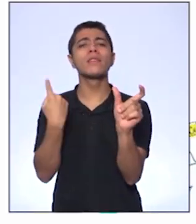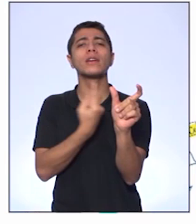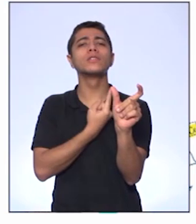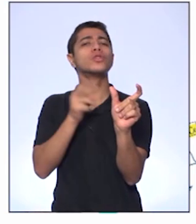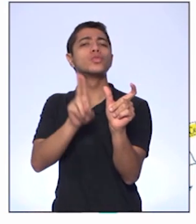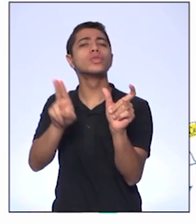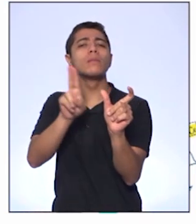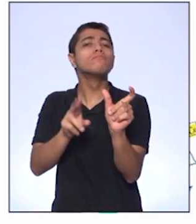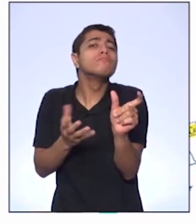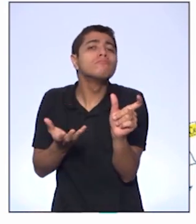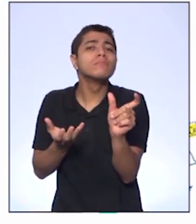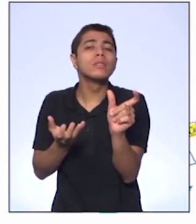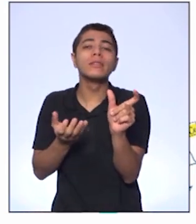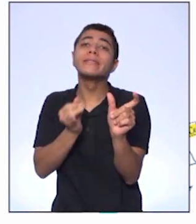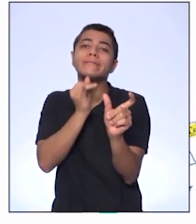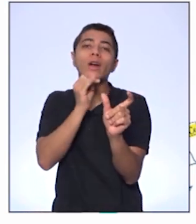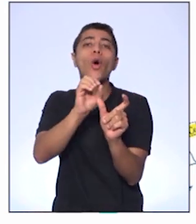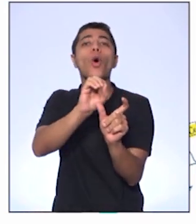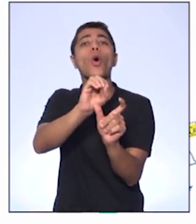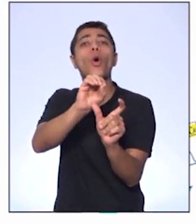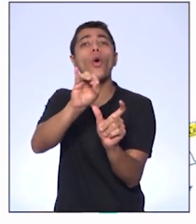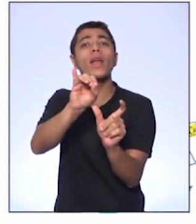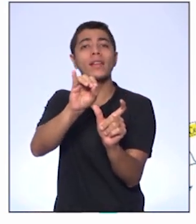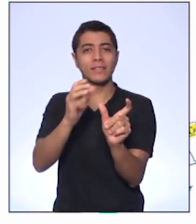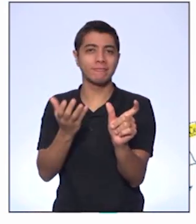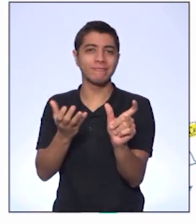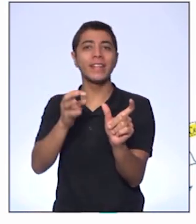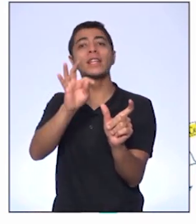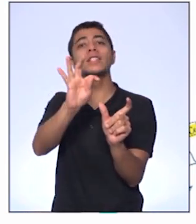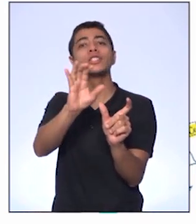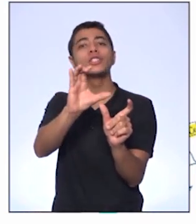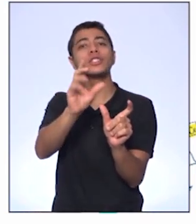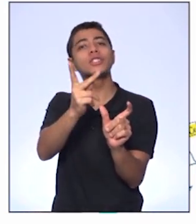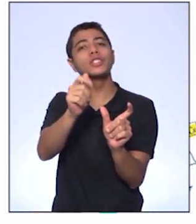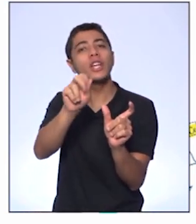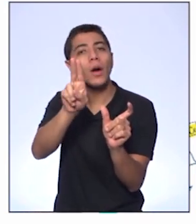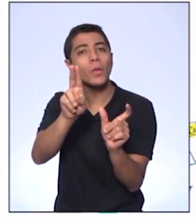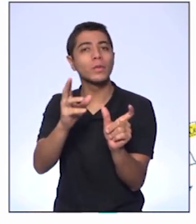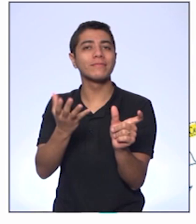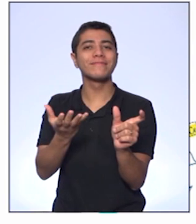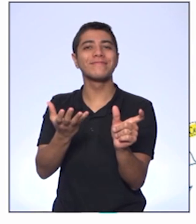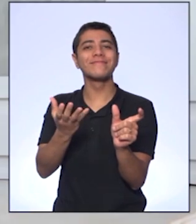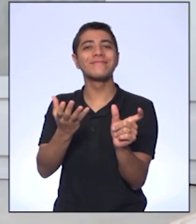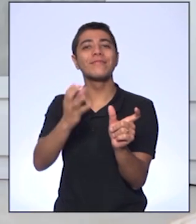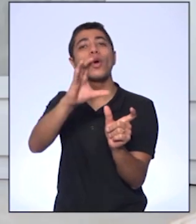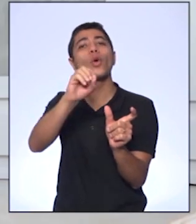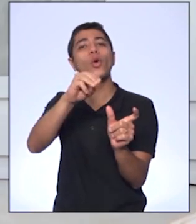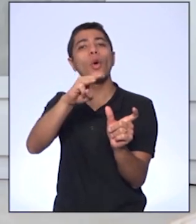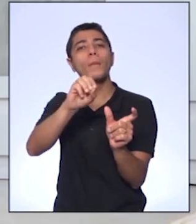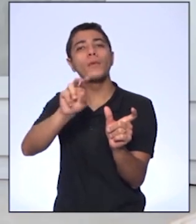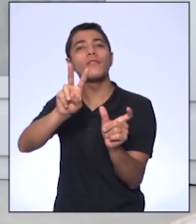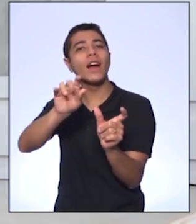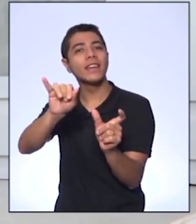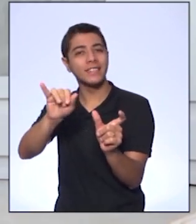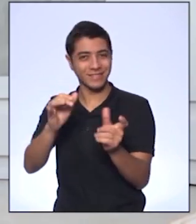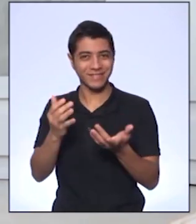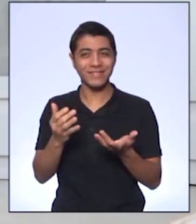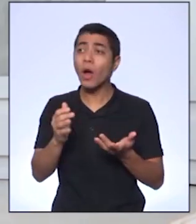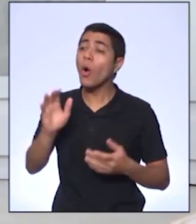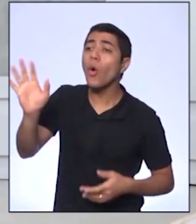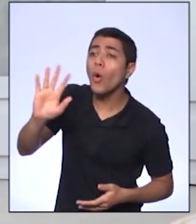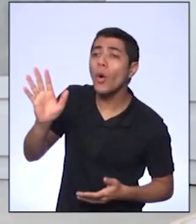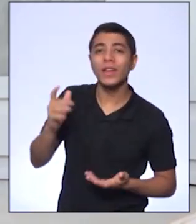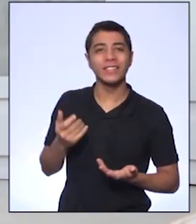ó. Oi, tchau, como vai? Tá certo? Quando a gente fala tchau, o que a gente está falando para a pessoa? Que a nossa conversa está